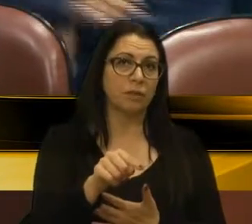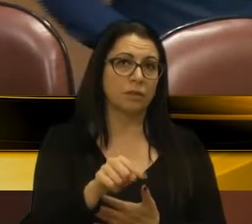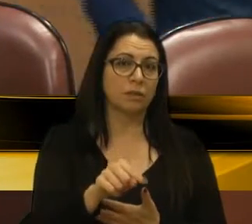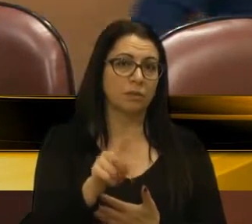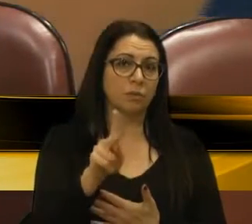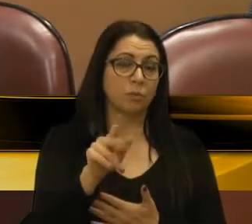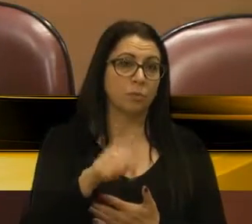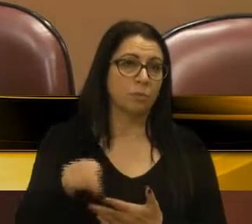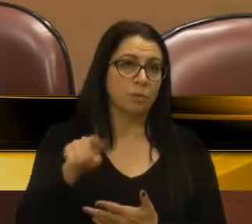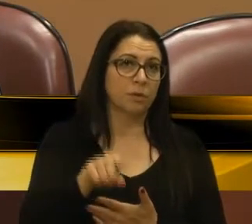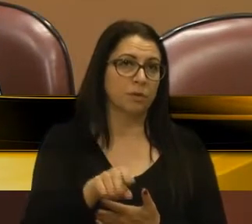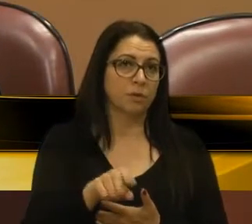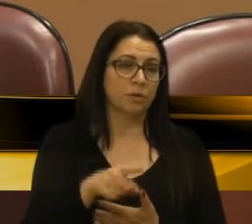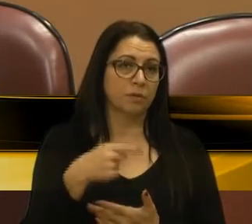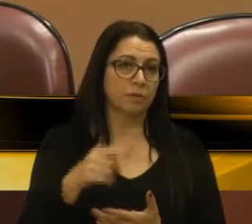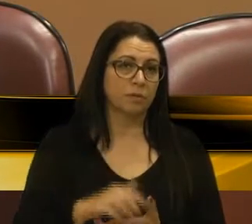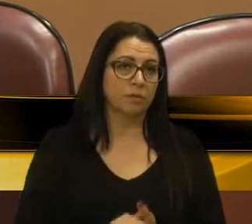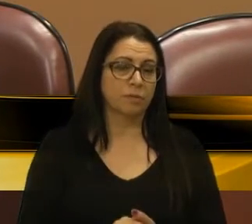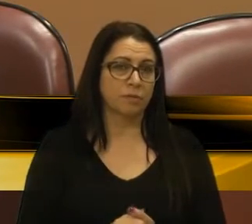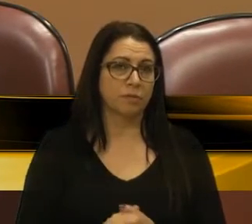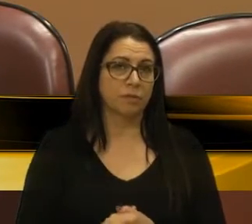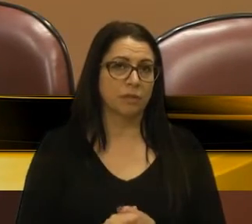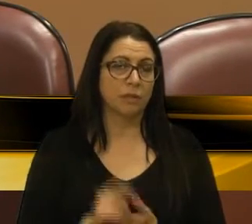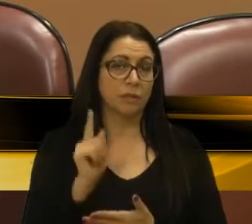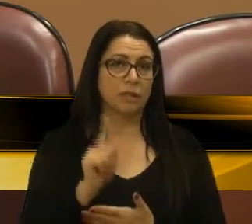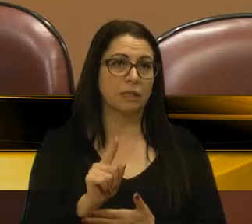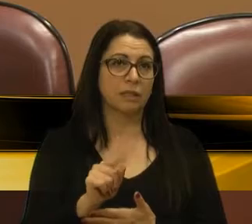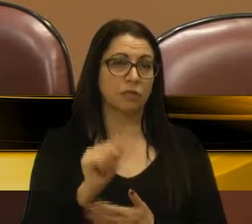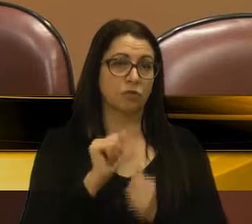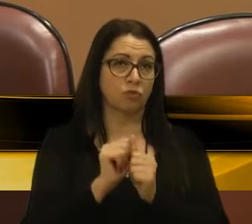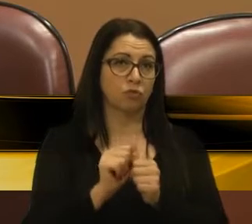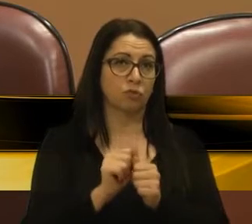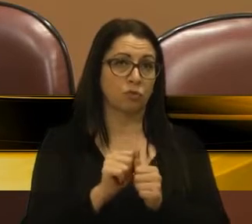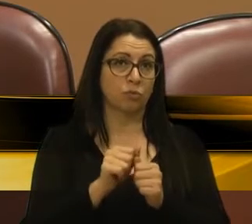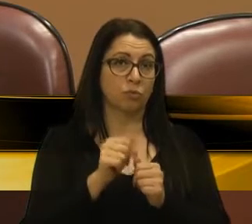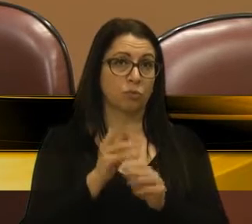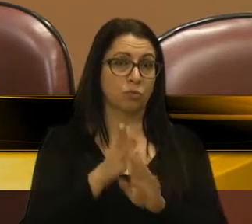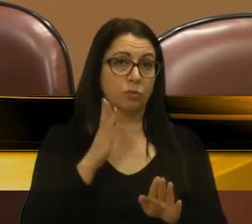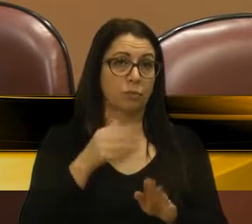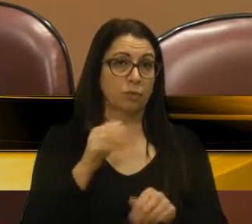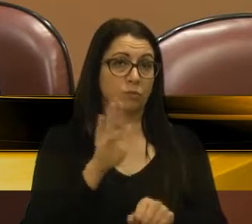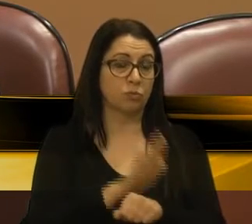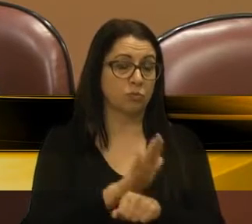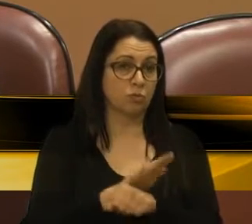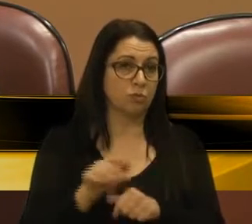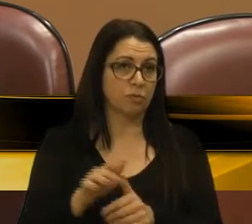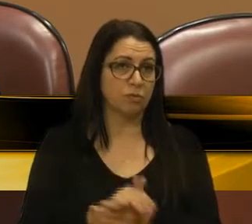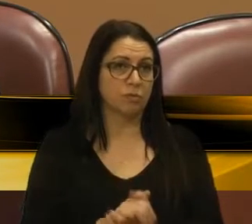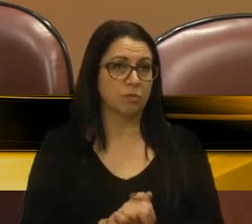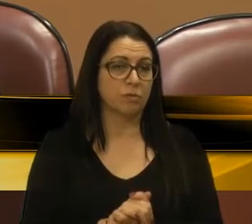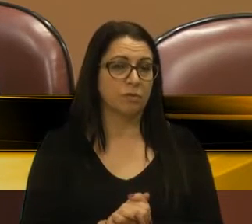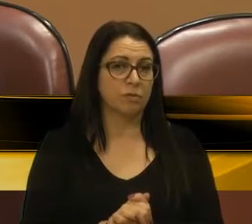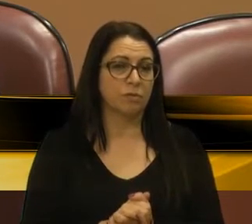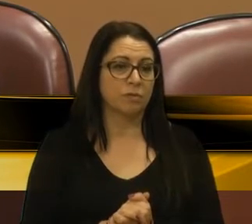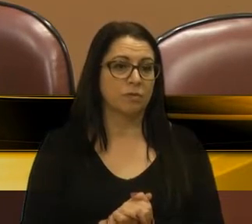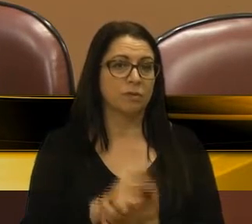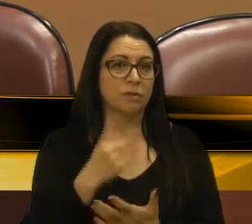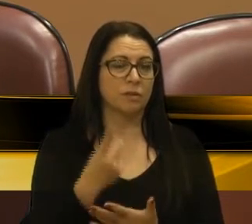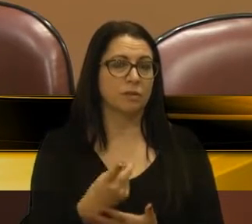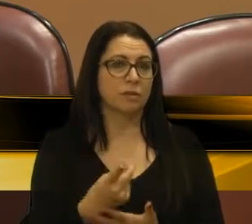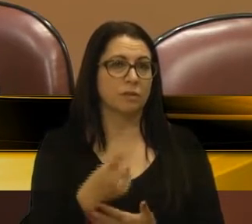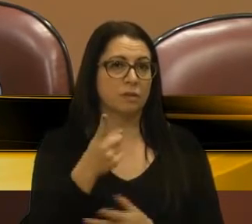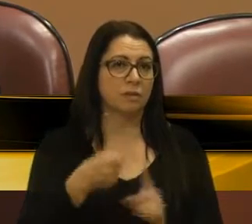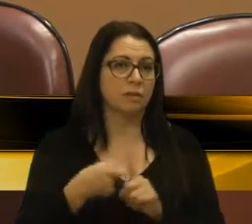e passaram que ainda tem 20 na frente dela, precisamos de ajuda. O bebê, ela tem um bebê de um